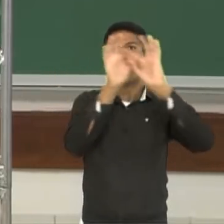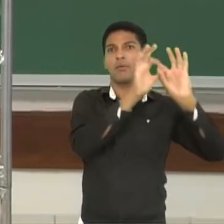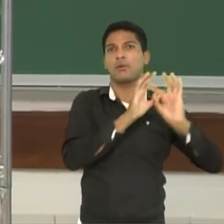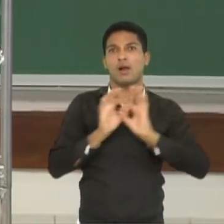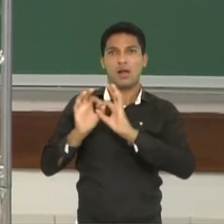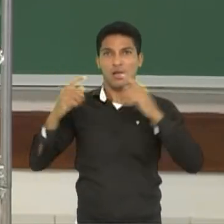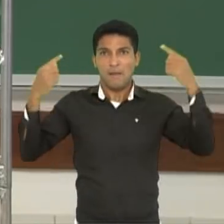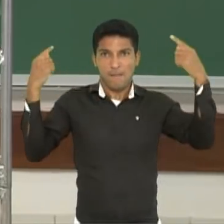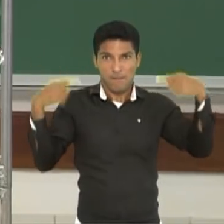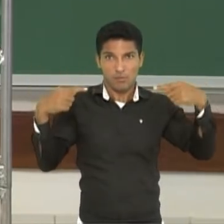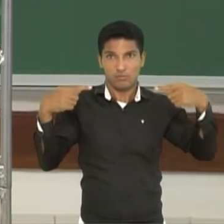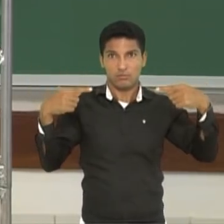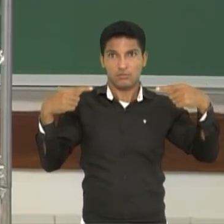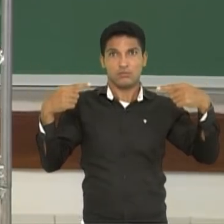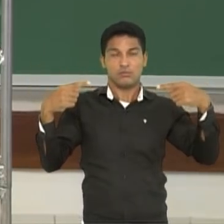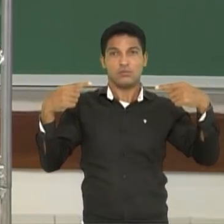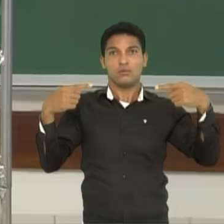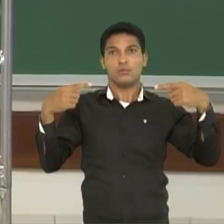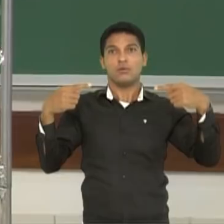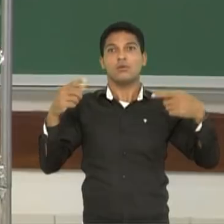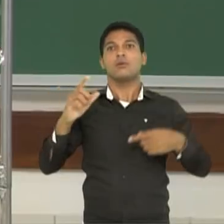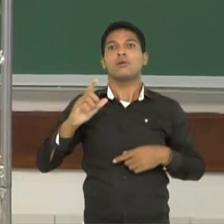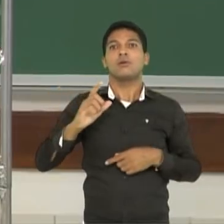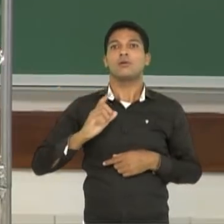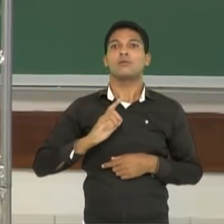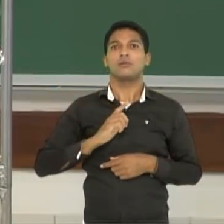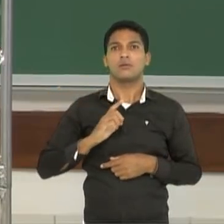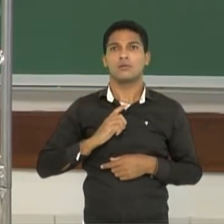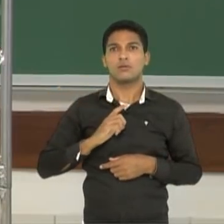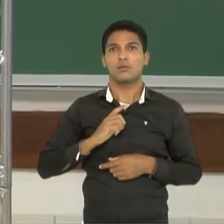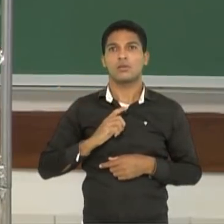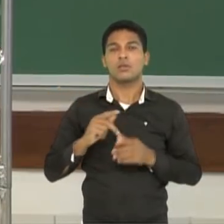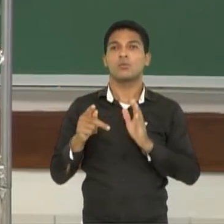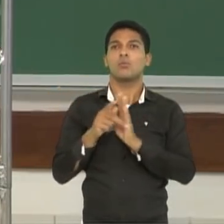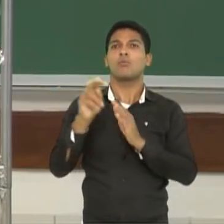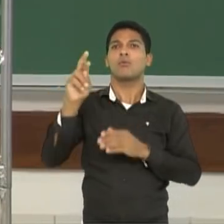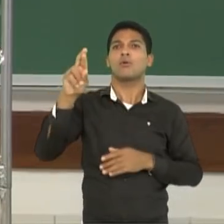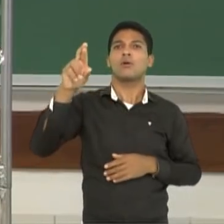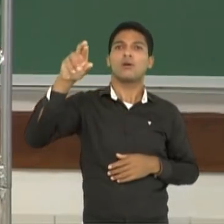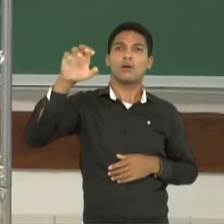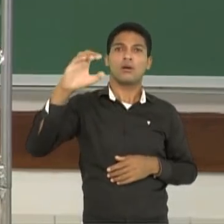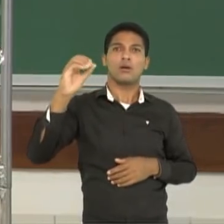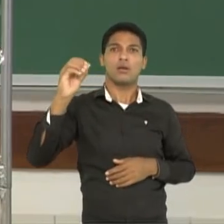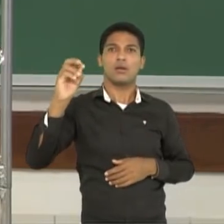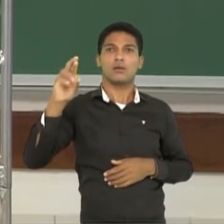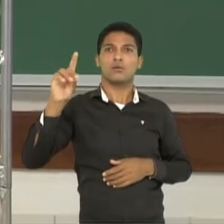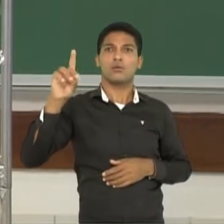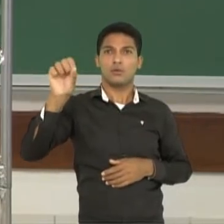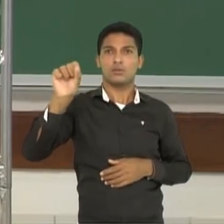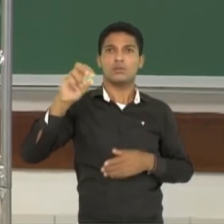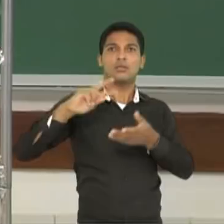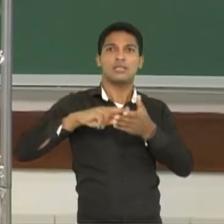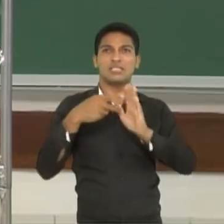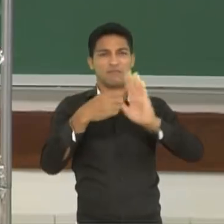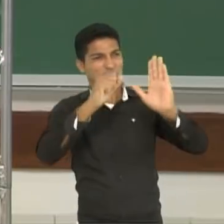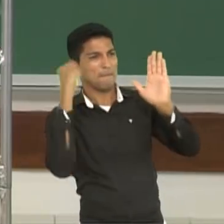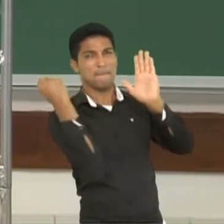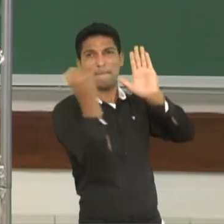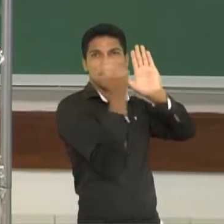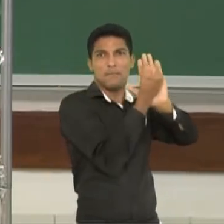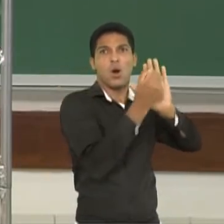torneio nacional, elas são estabelecidas como os recordes. Então, é a melhor marca